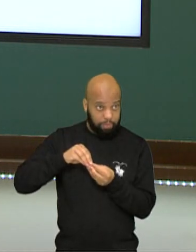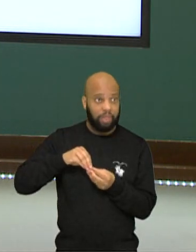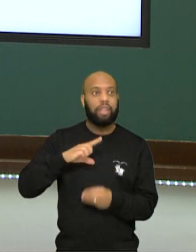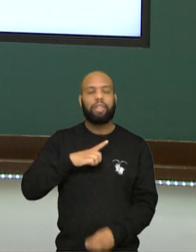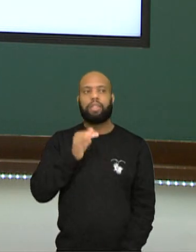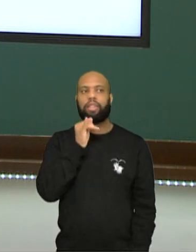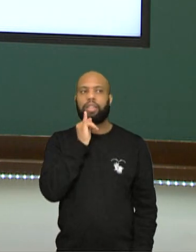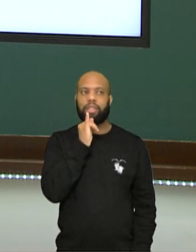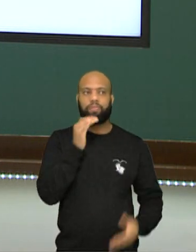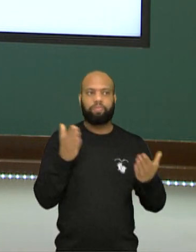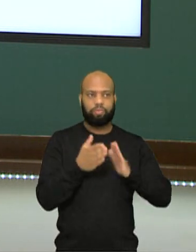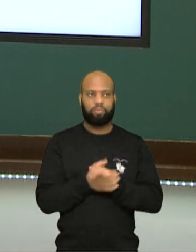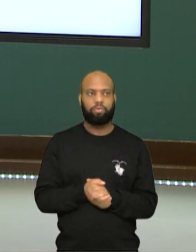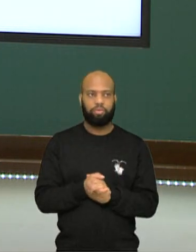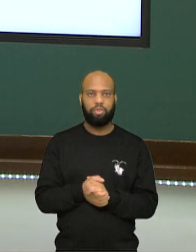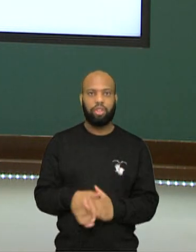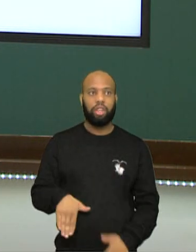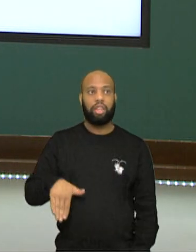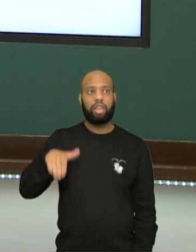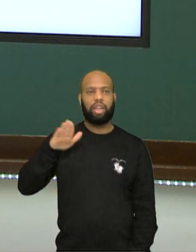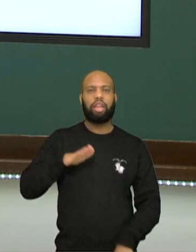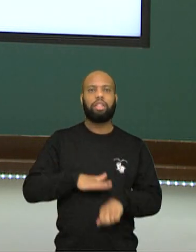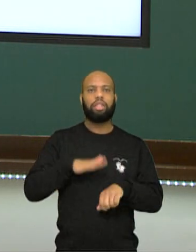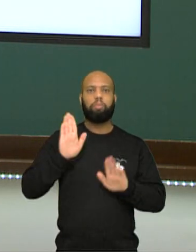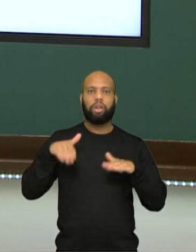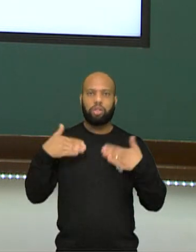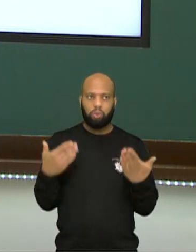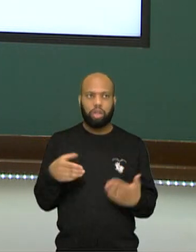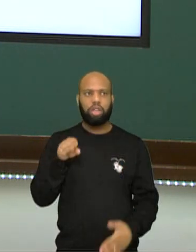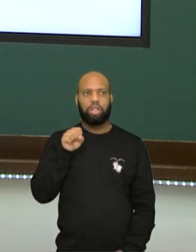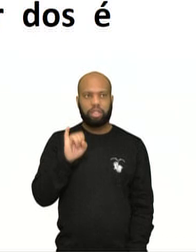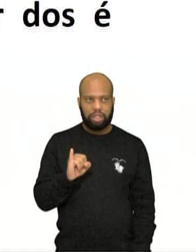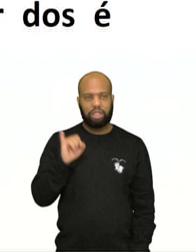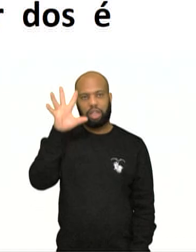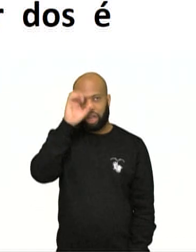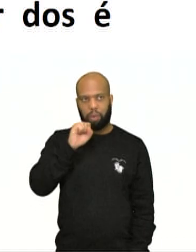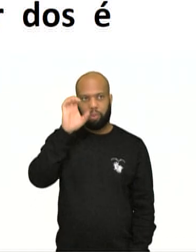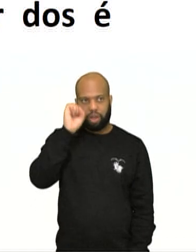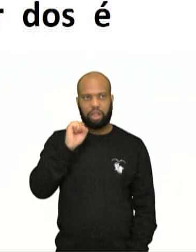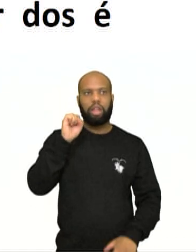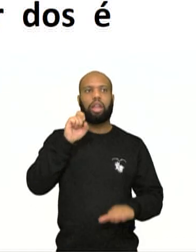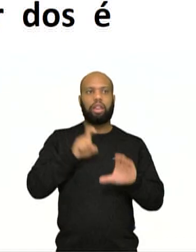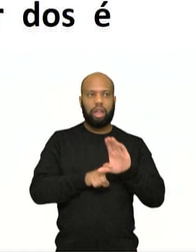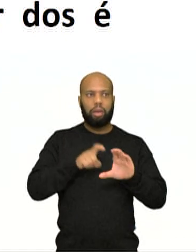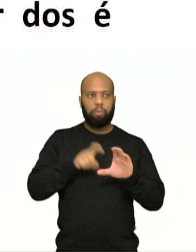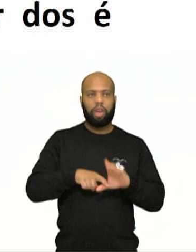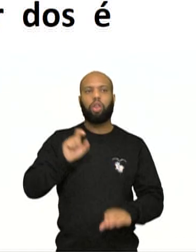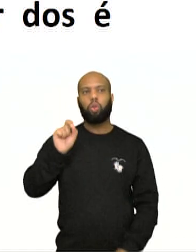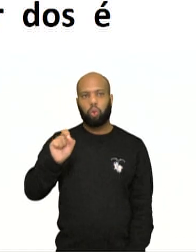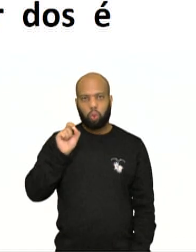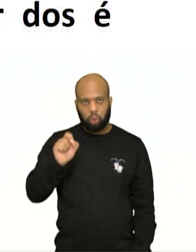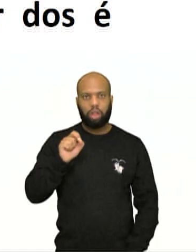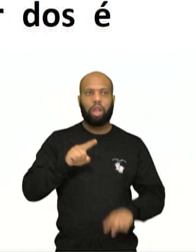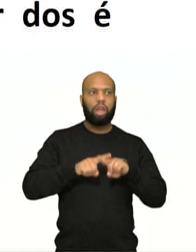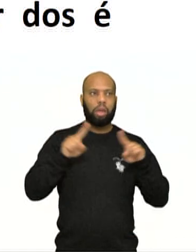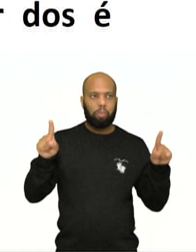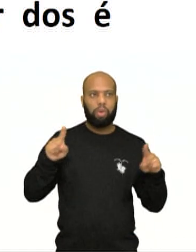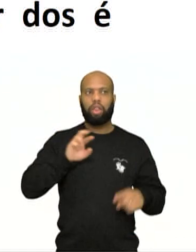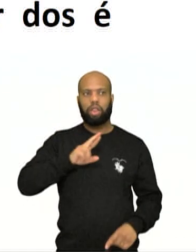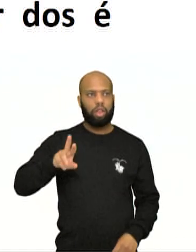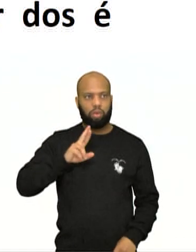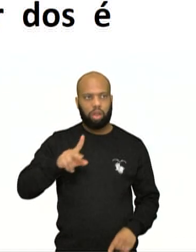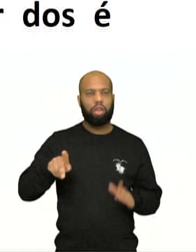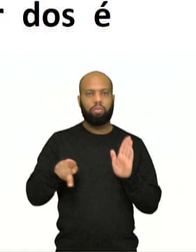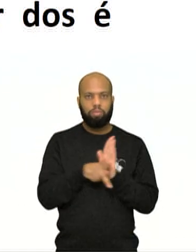um exemplo aqui. Cresce mais quanto se aprender, depender dos mas não é paz